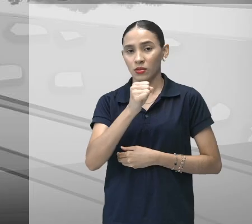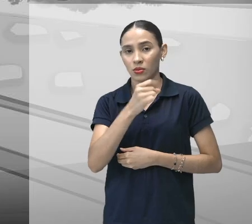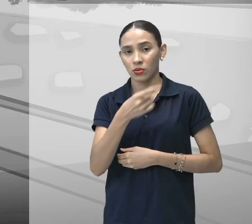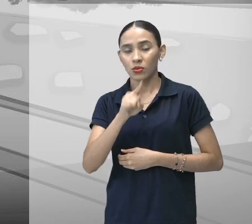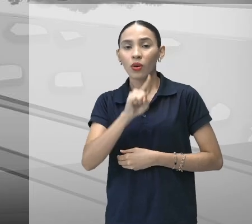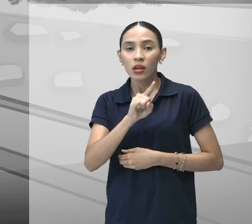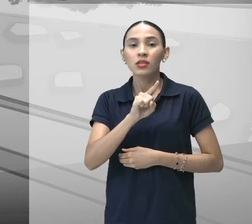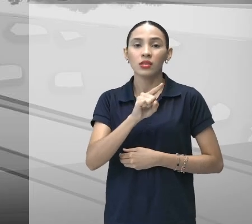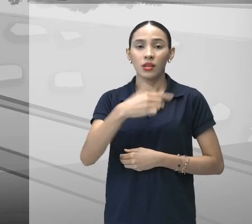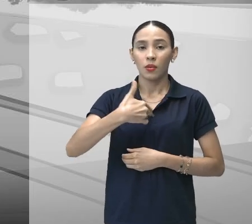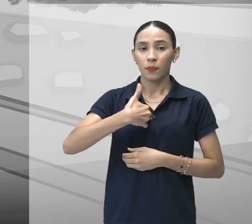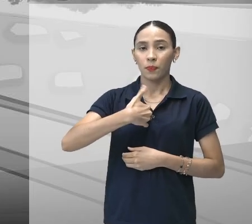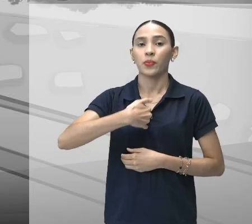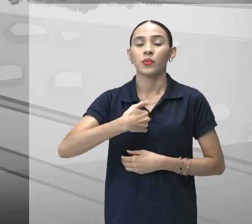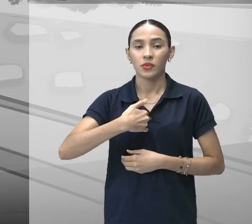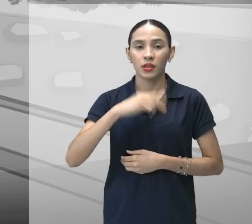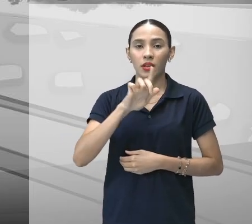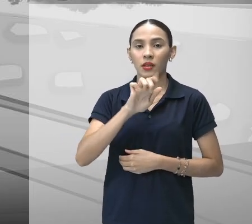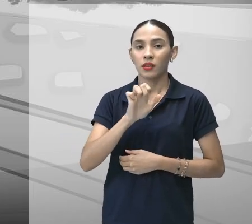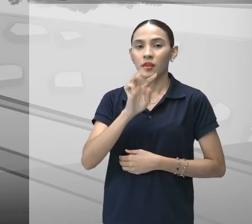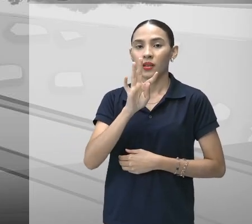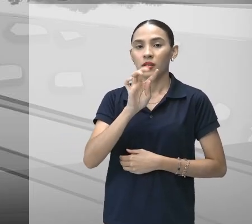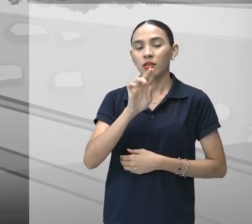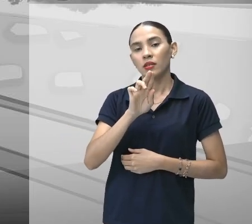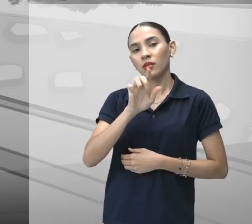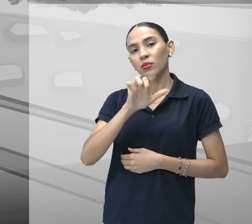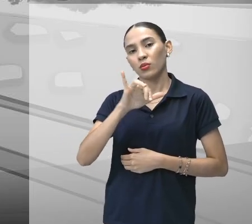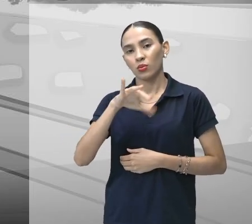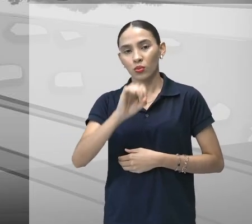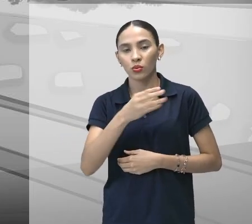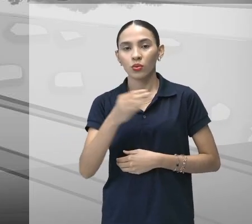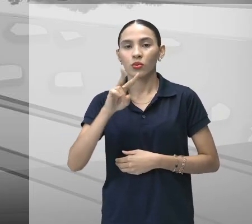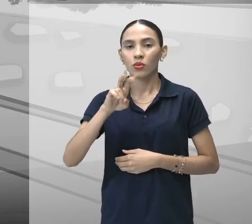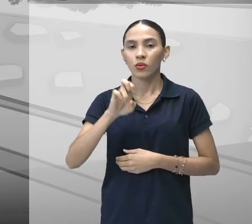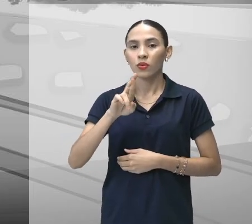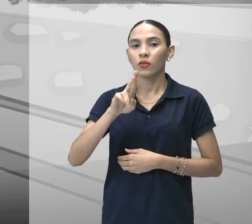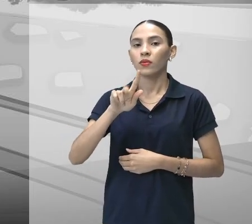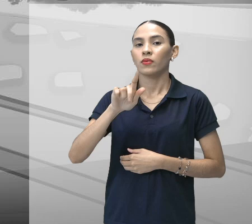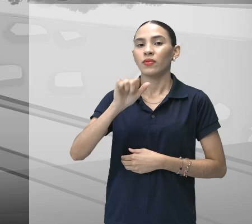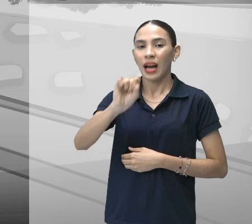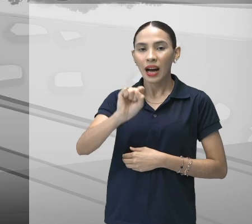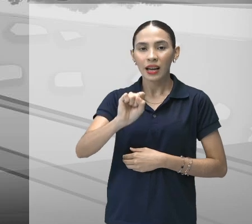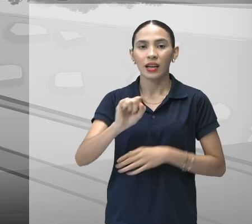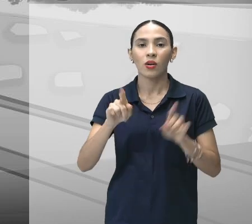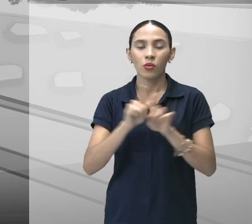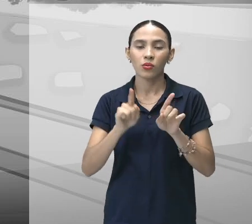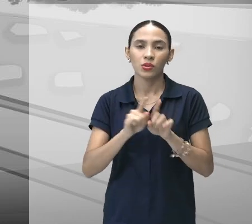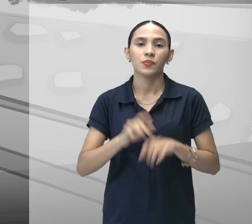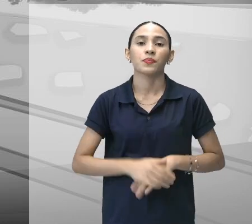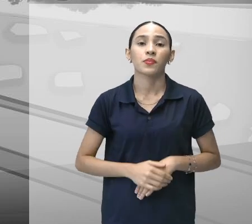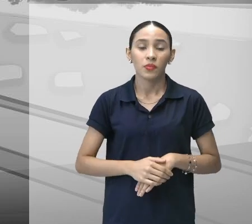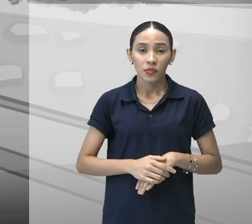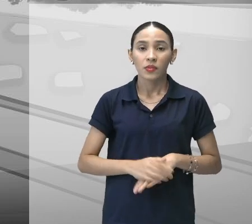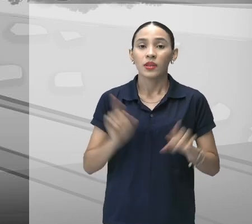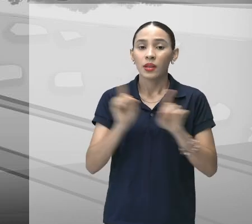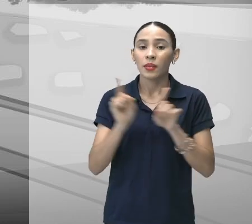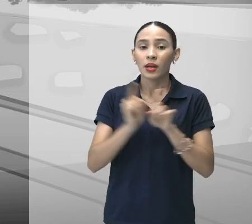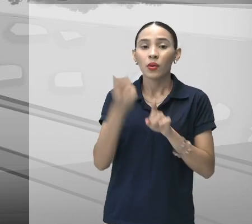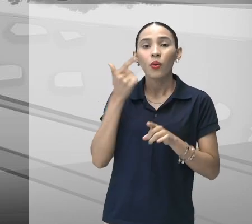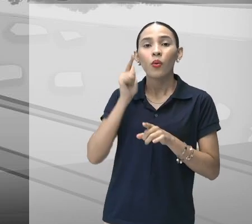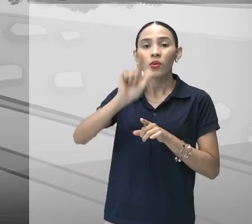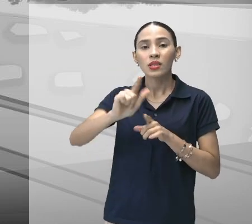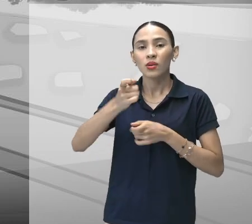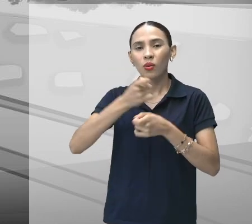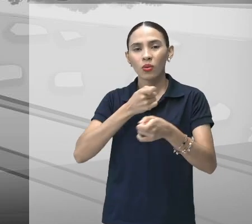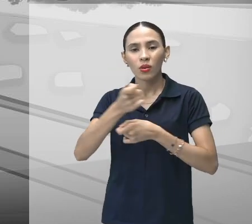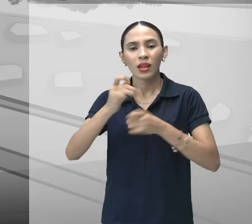Getúlio Vargas, através do que a gente conhece ainda nos dias de hoje com o sindicalismo pelego, ia conseguir controlar